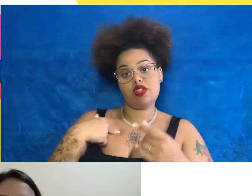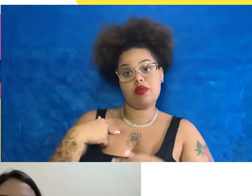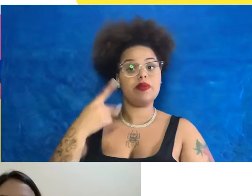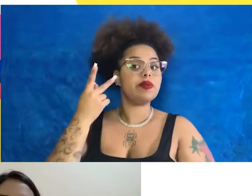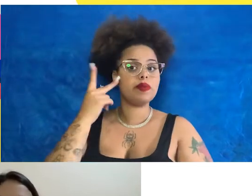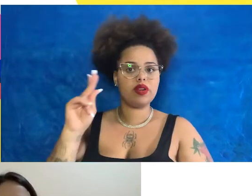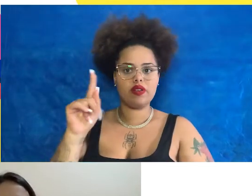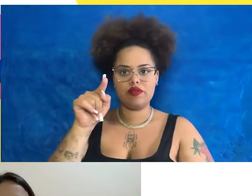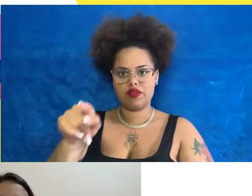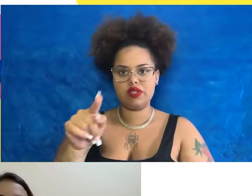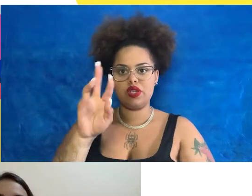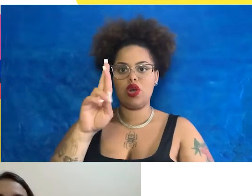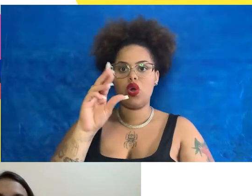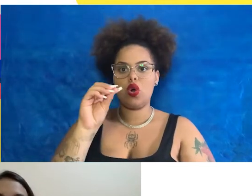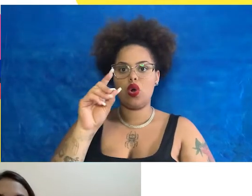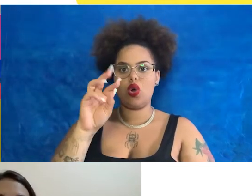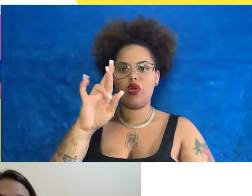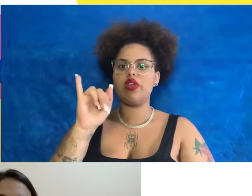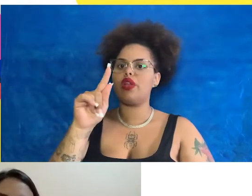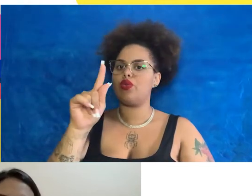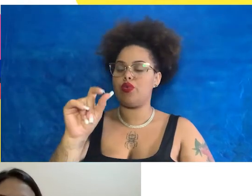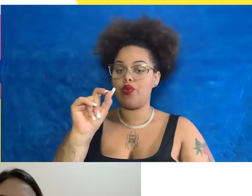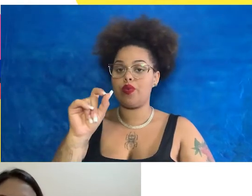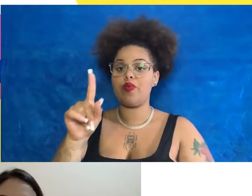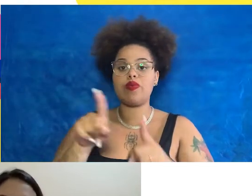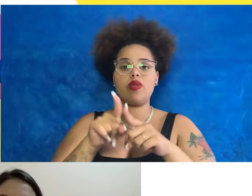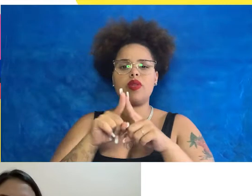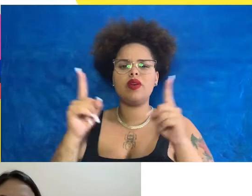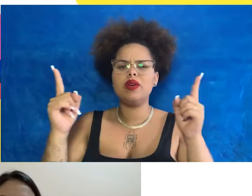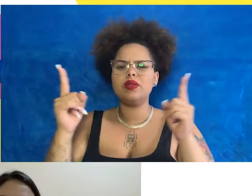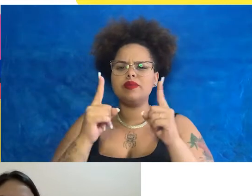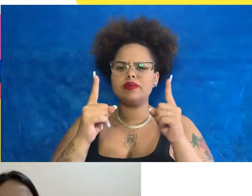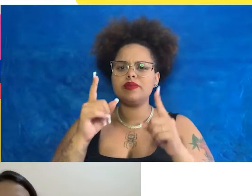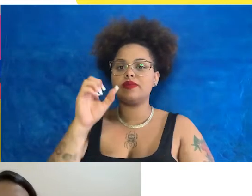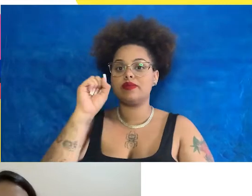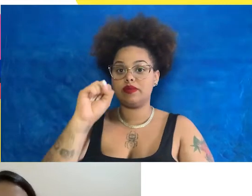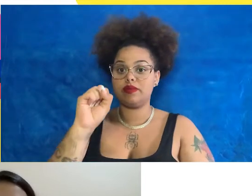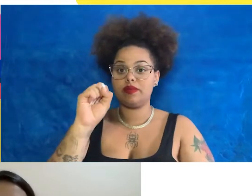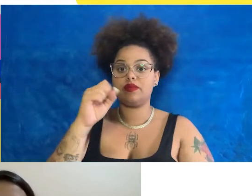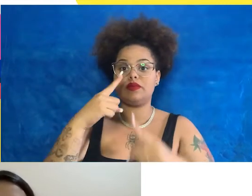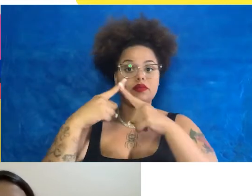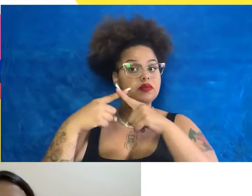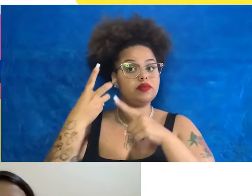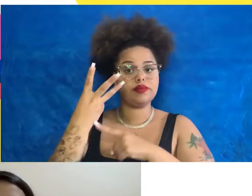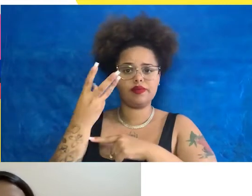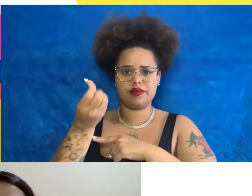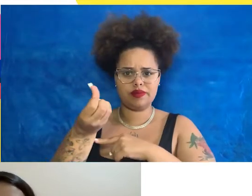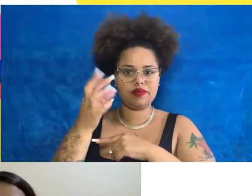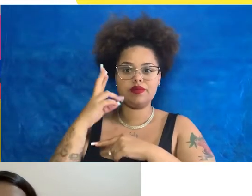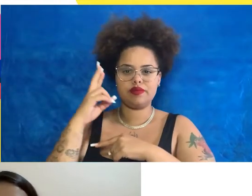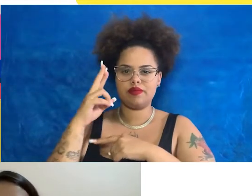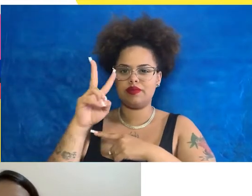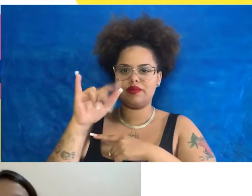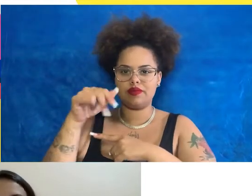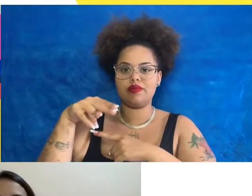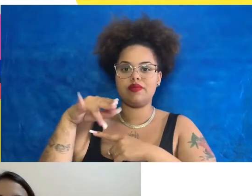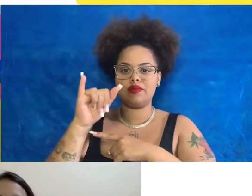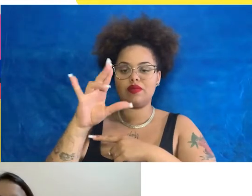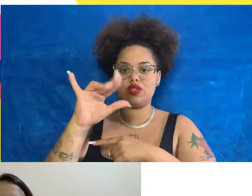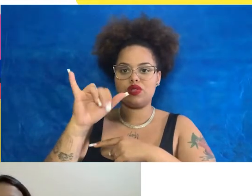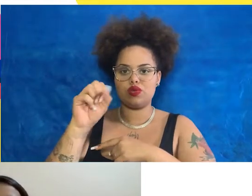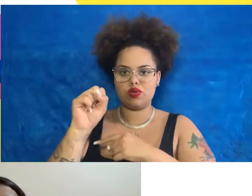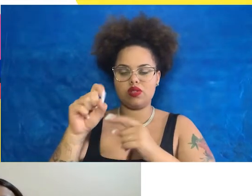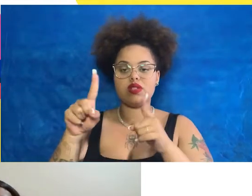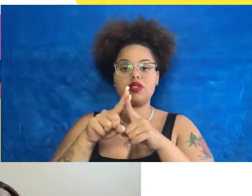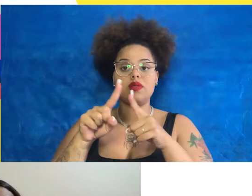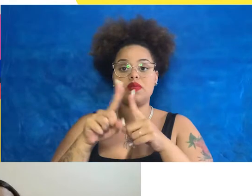Você, de Rodrigo Pérez, e no curta-metragem 8x36, com direção de Vinícius Rosa, e atuou